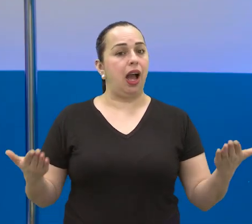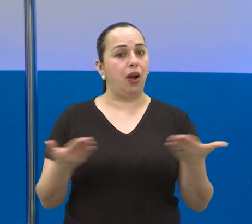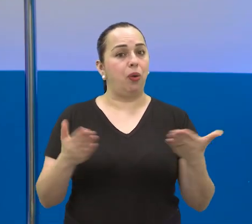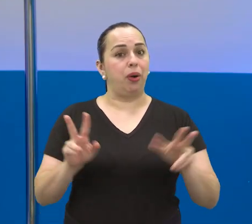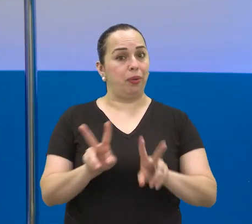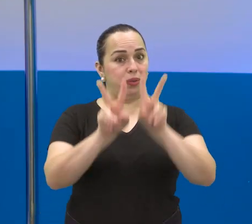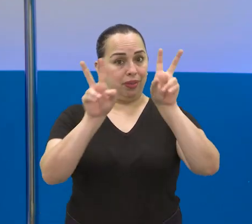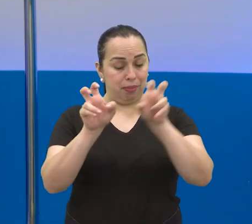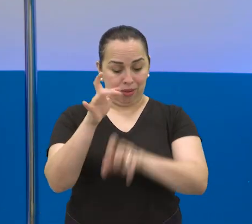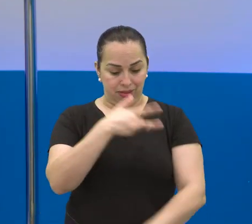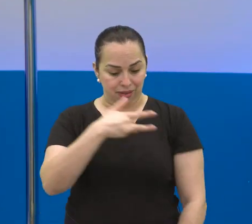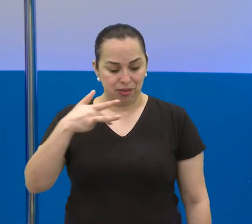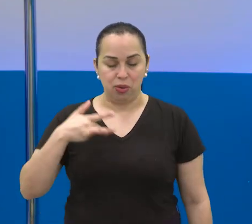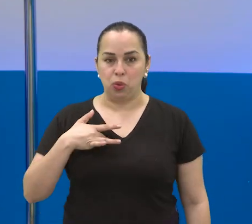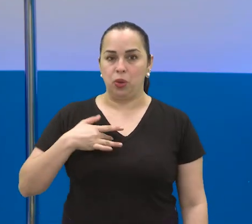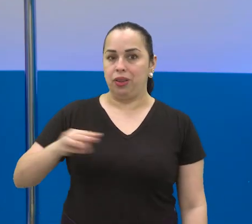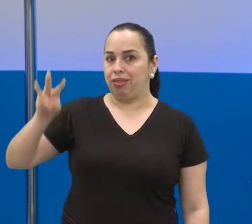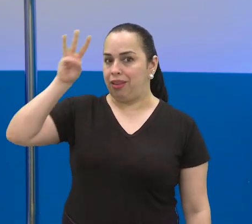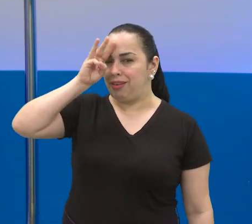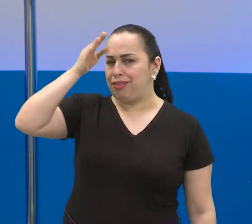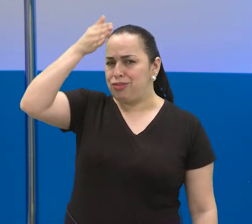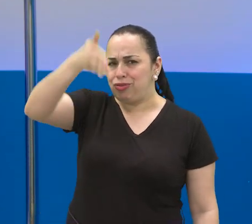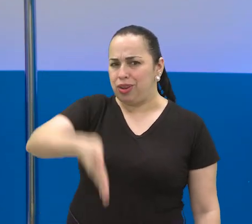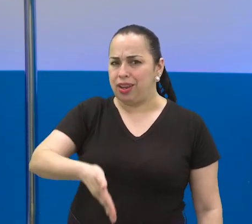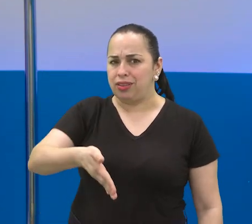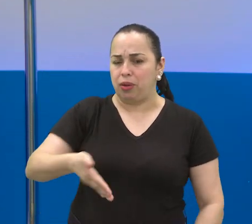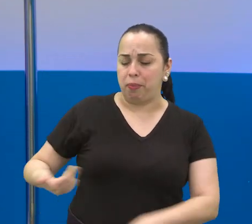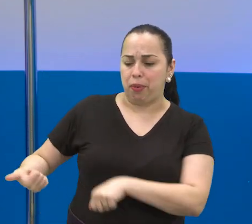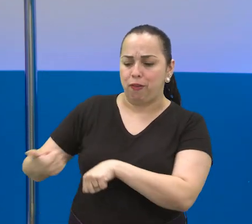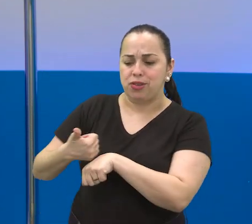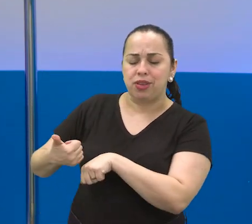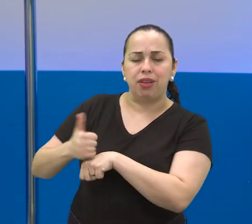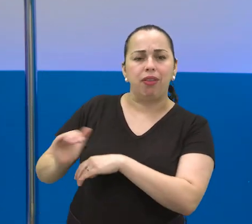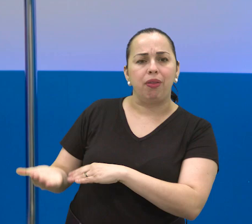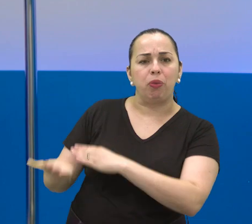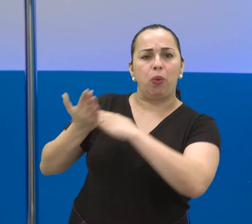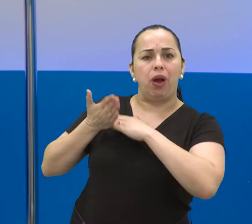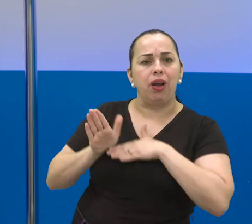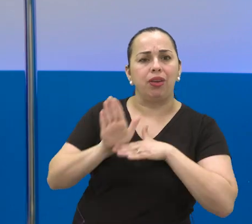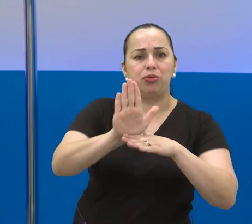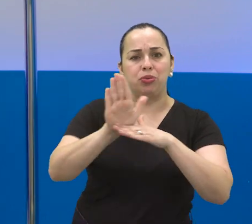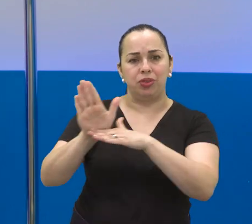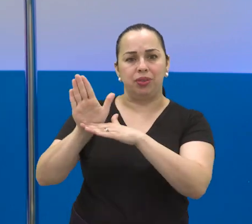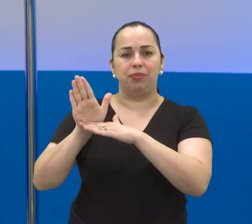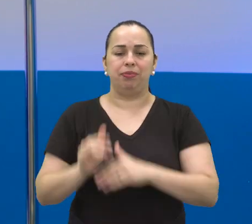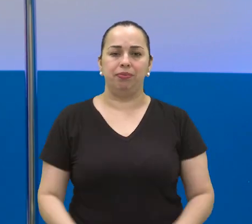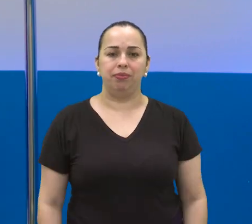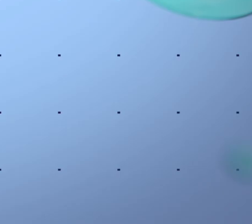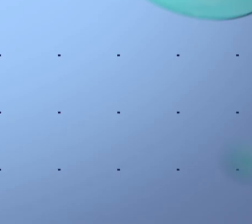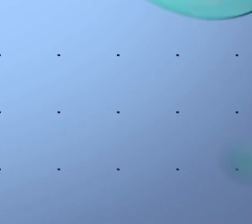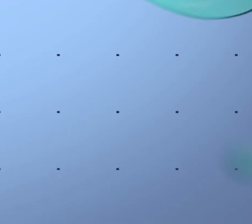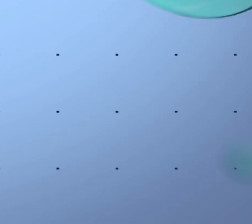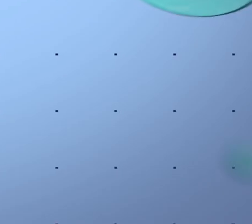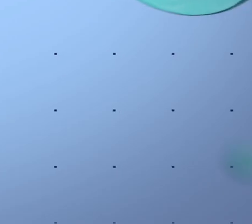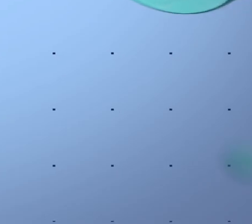Nosso assunto agora é saúde. Toda terça-feira, especialistas nos ajudam com dicas de bem-estar.